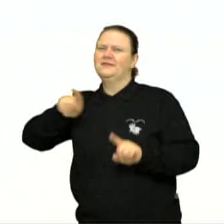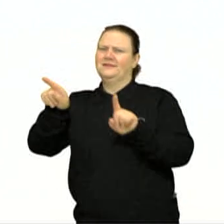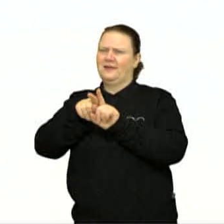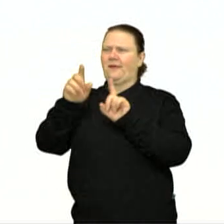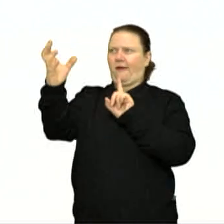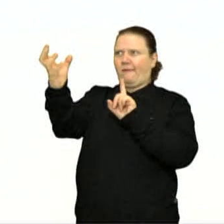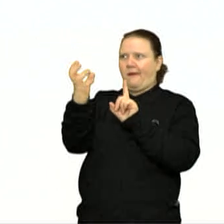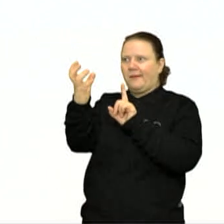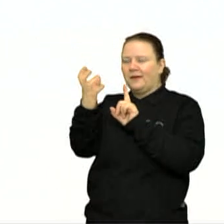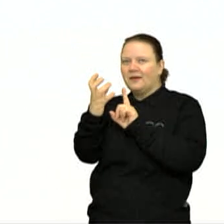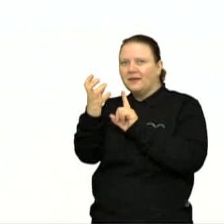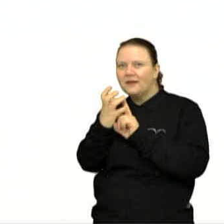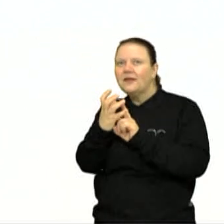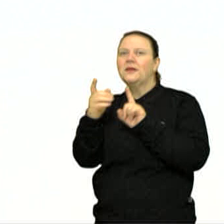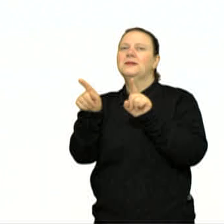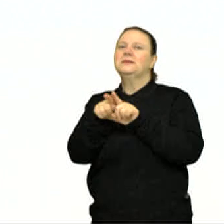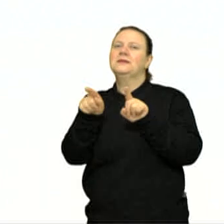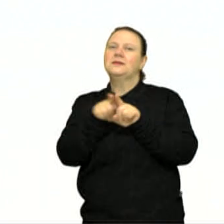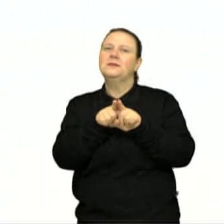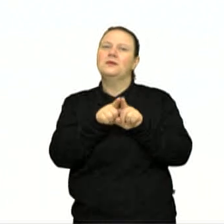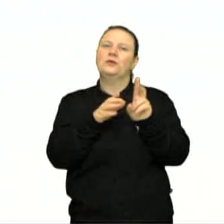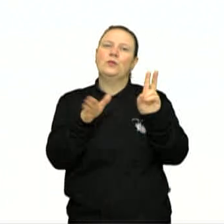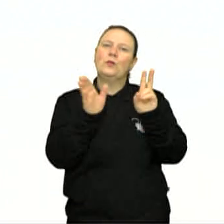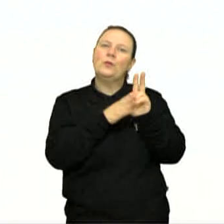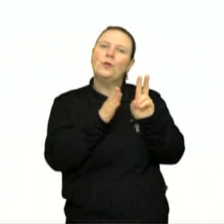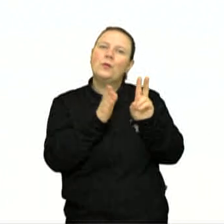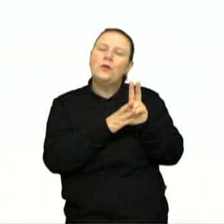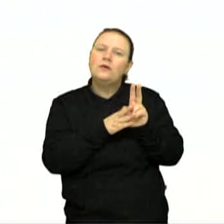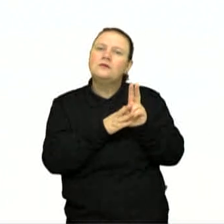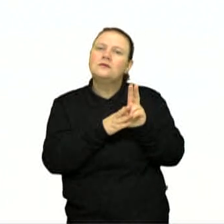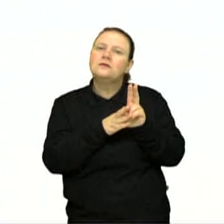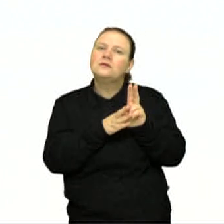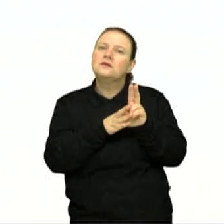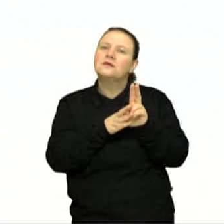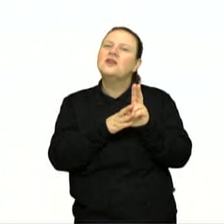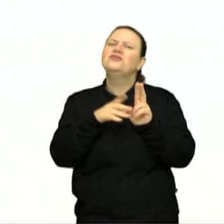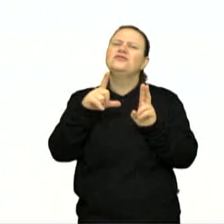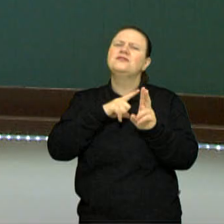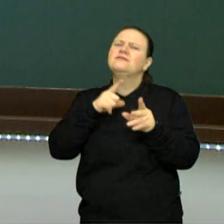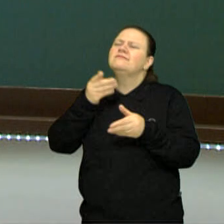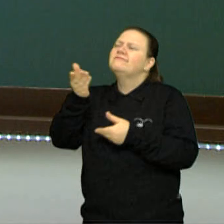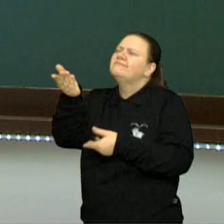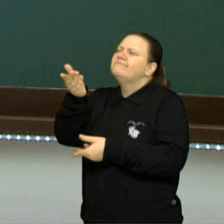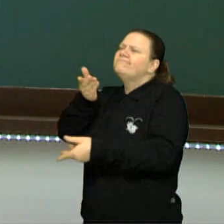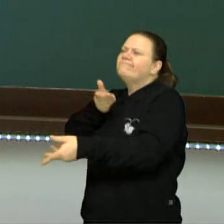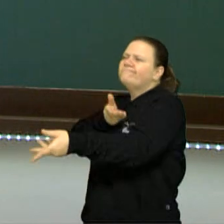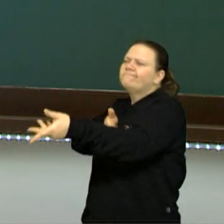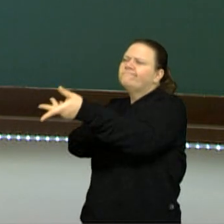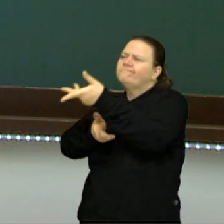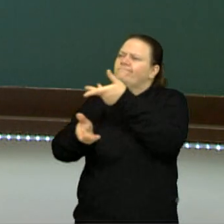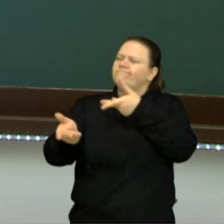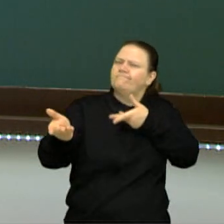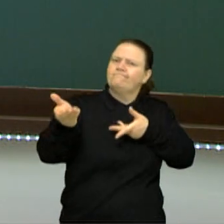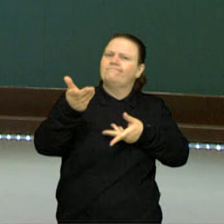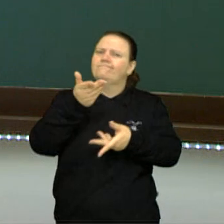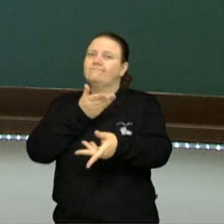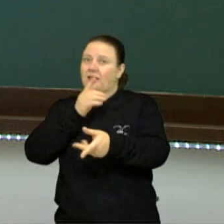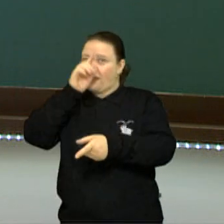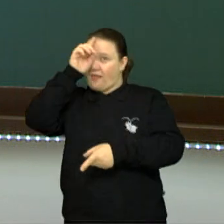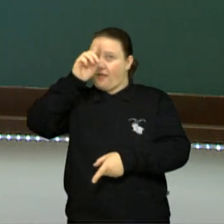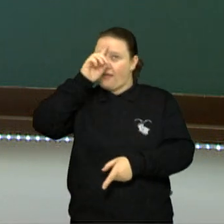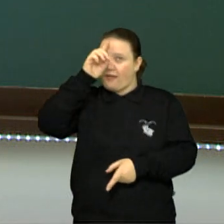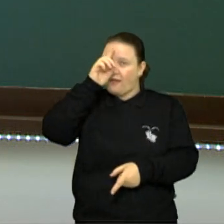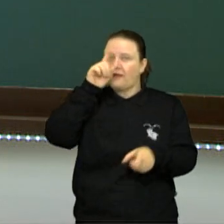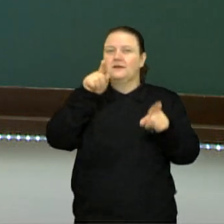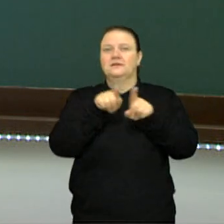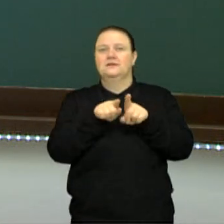Um exemplo que nós vimos aqui foi a partitura Mimo Amor. Então foi uma troca, né? Uma troca de ideias, de culturas e,